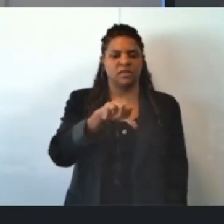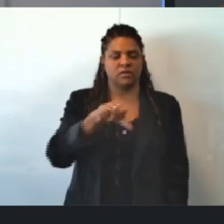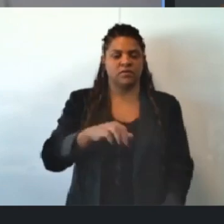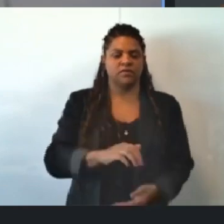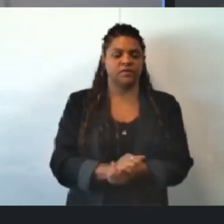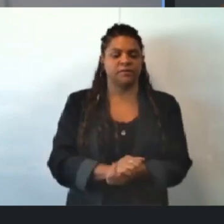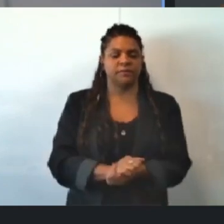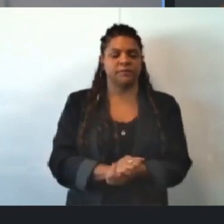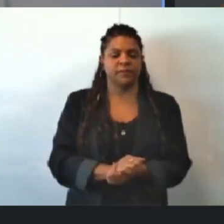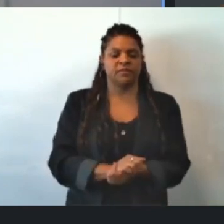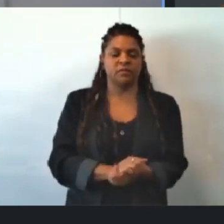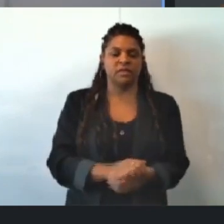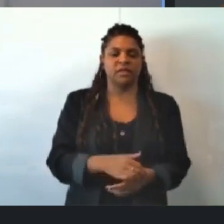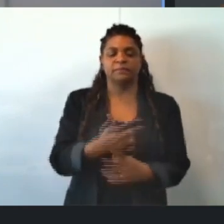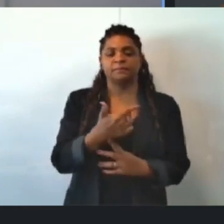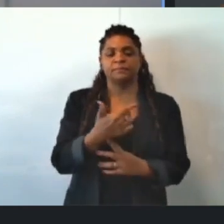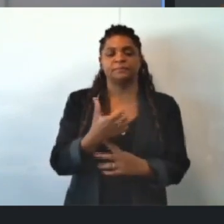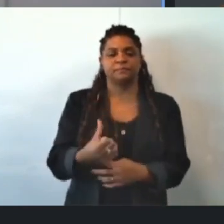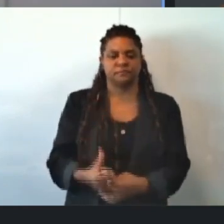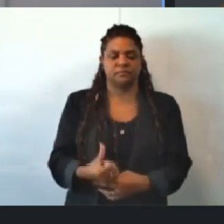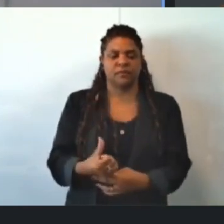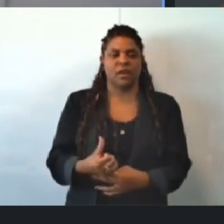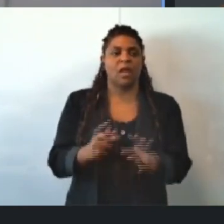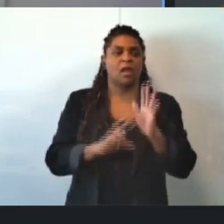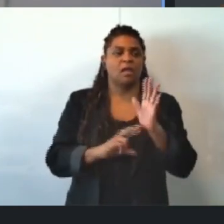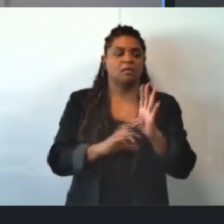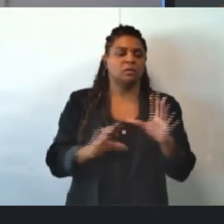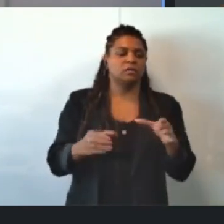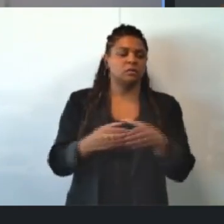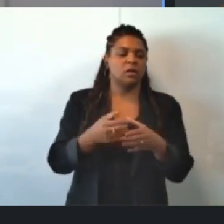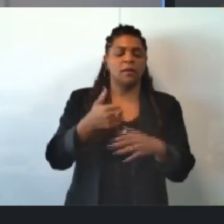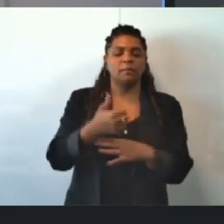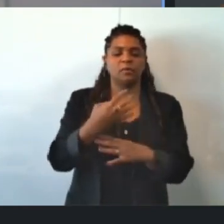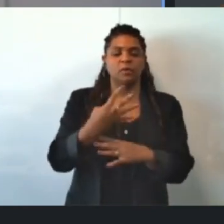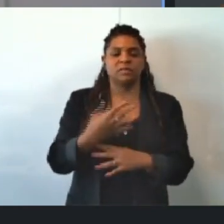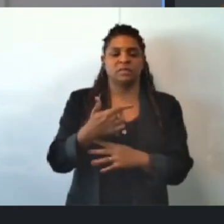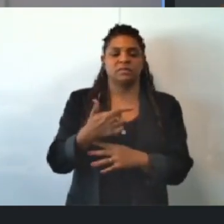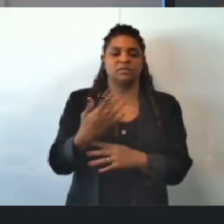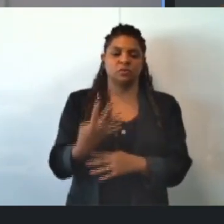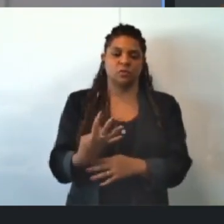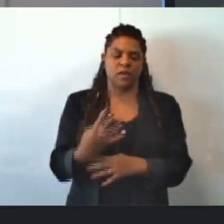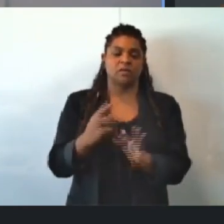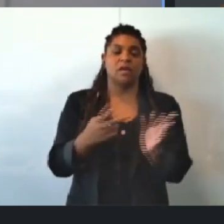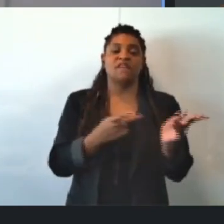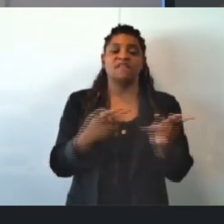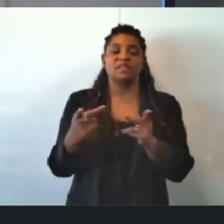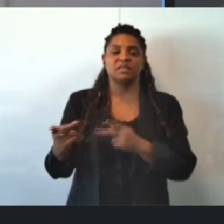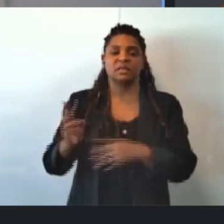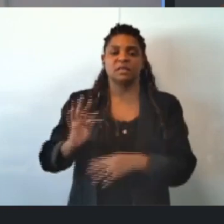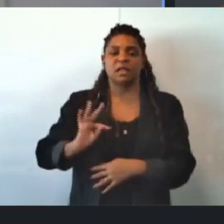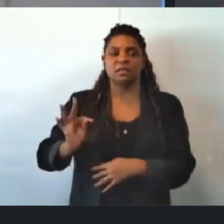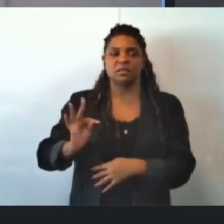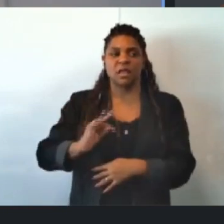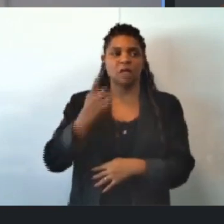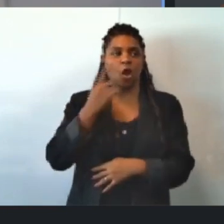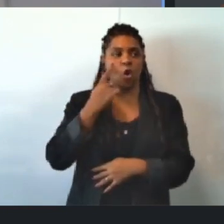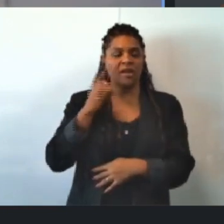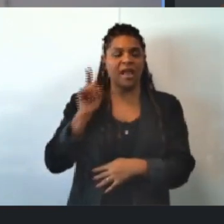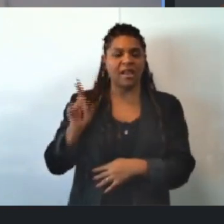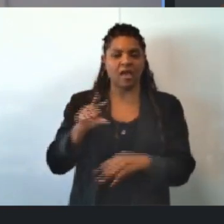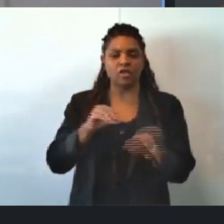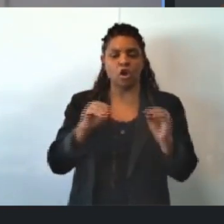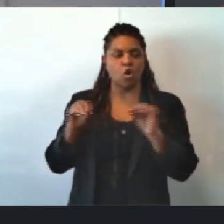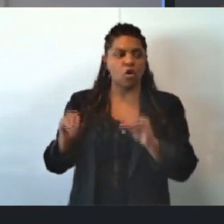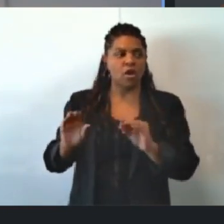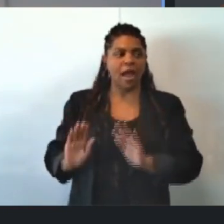1399. 26º, requerimento de comissão 1424, uma visita técnica. Avaliar a viabilidade de instalação de quebra-molas na rua da